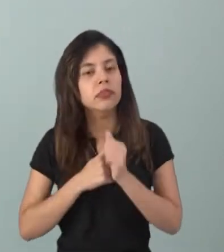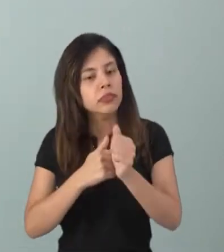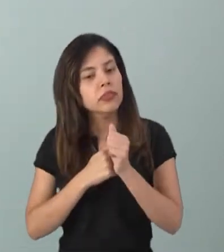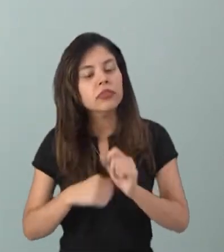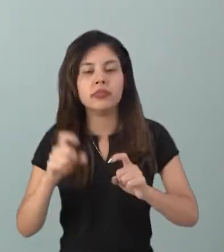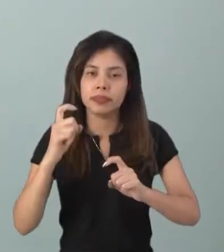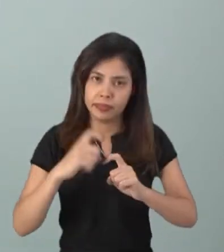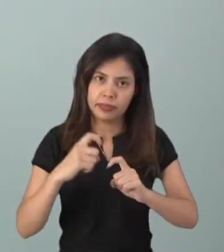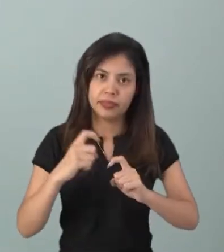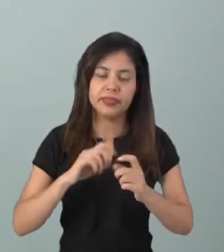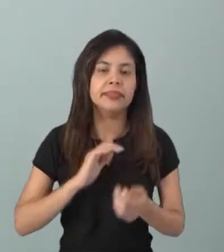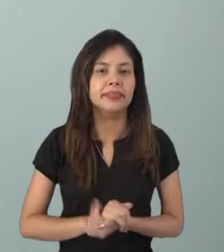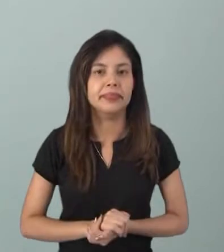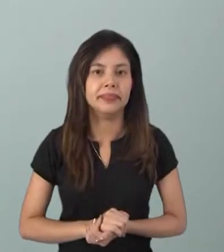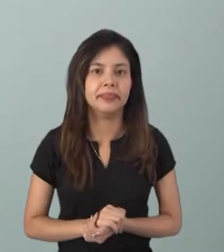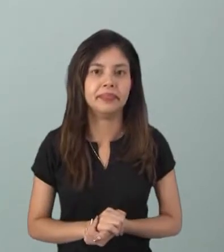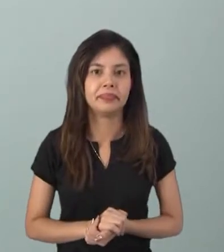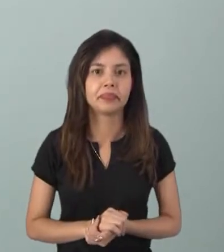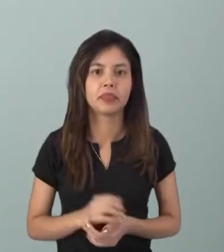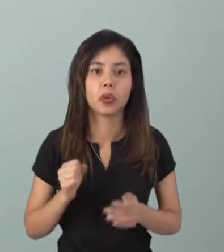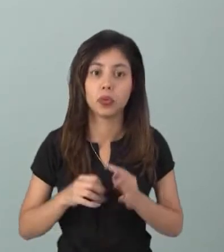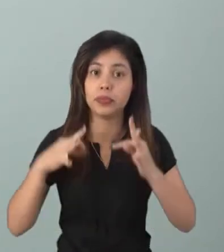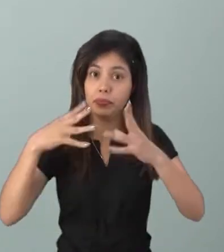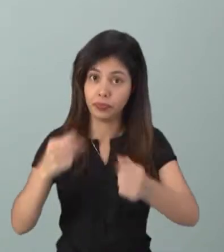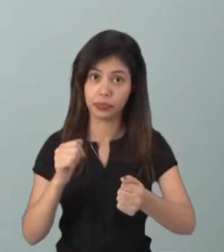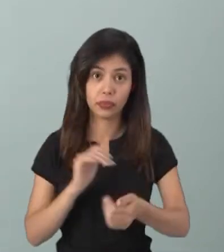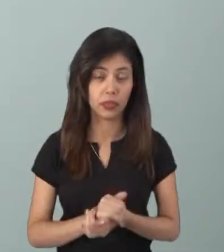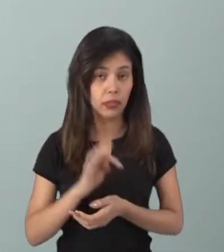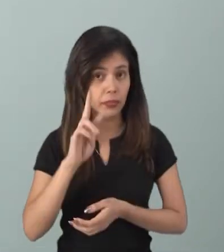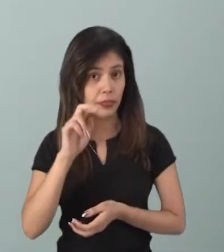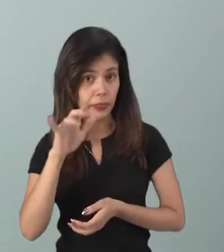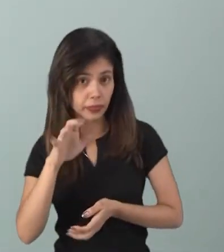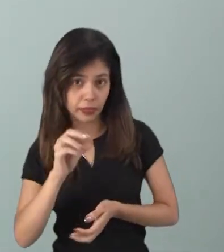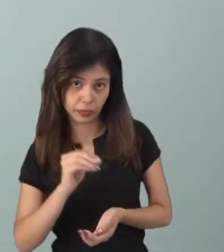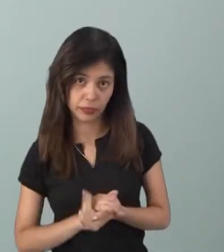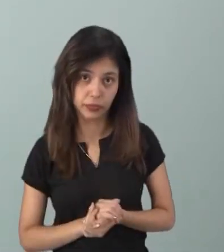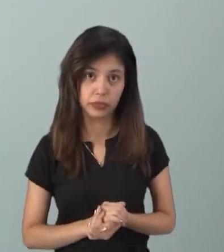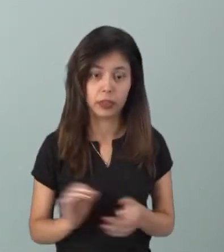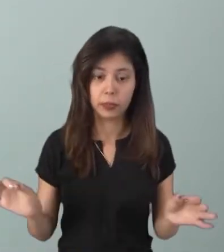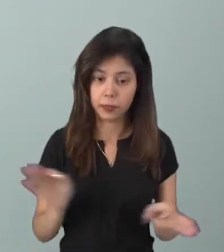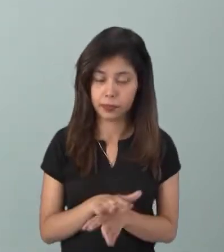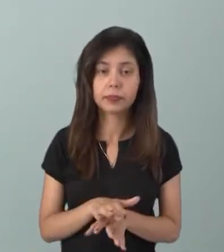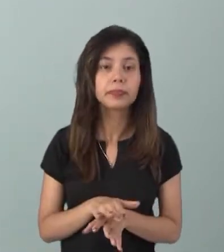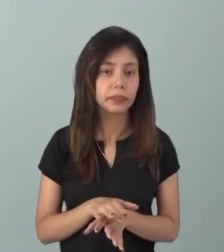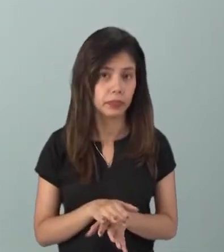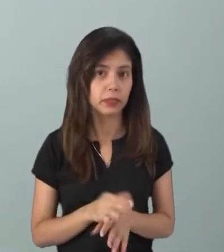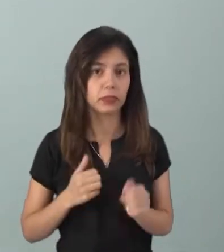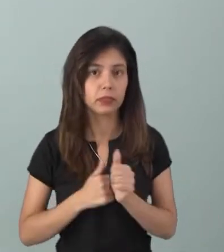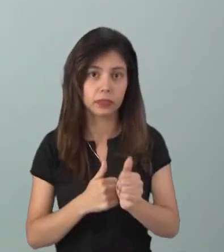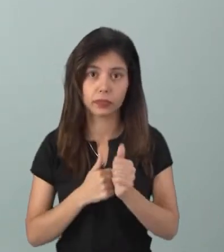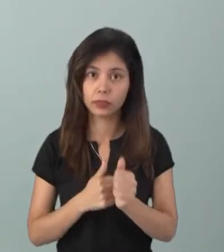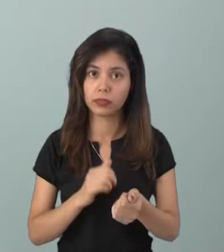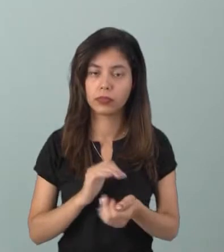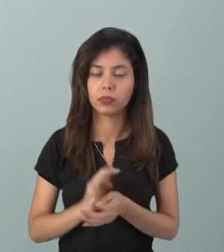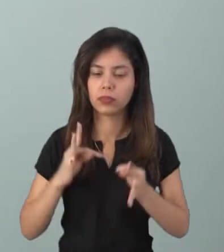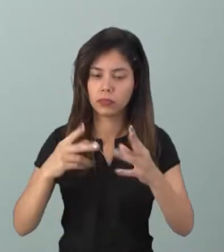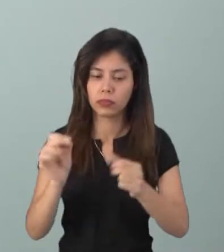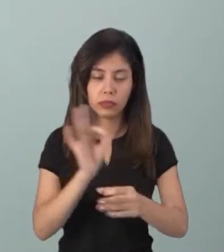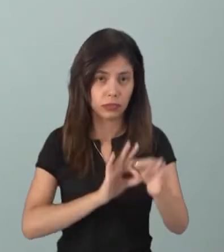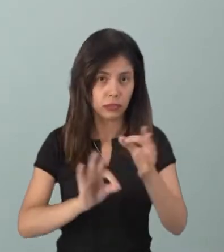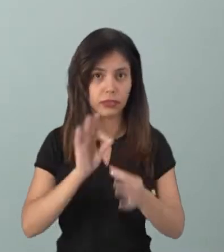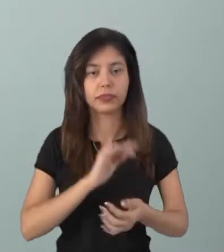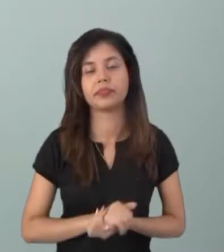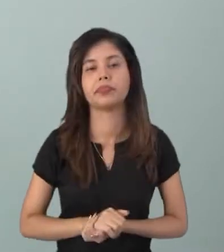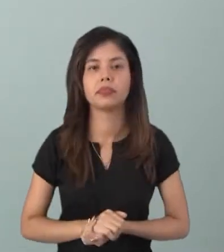acompanhamento médico e que no momento que determinado tratamento seja encerrado por ordens médicas, a gente deve seguir todas as orientações,